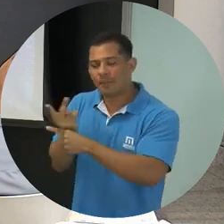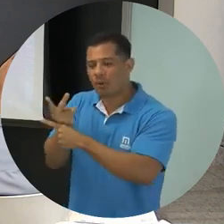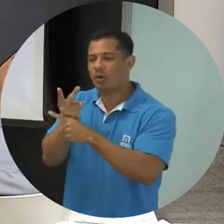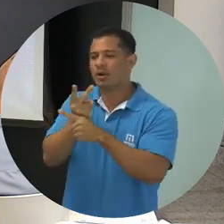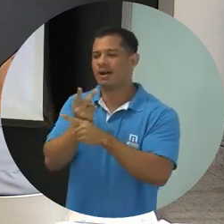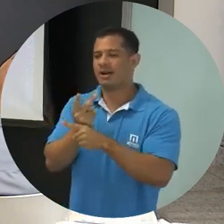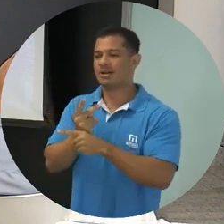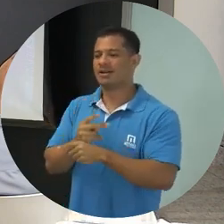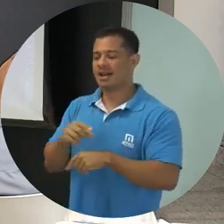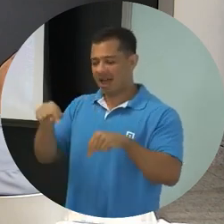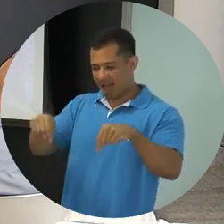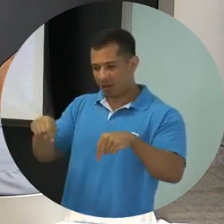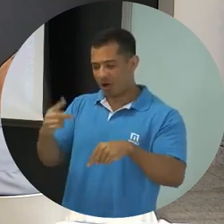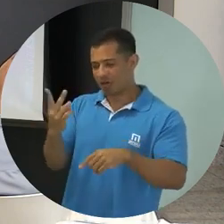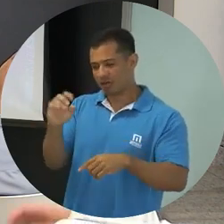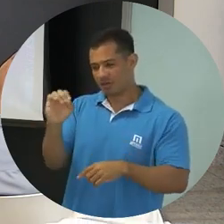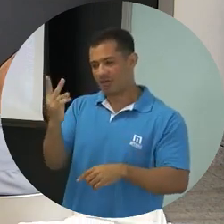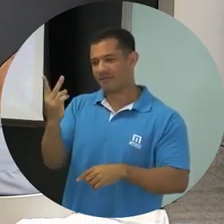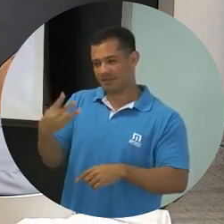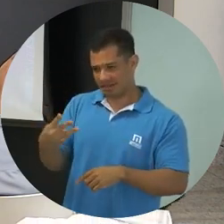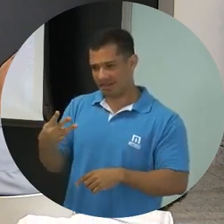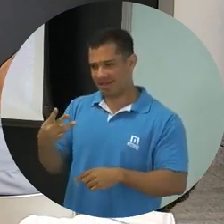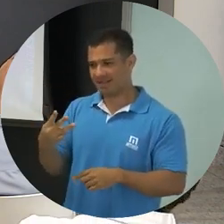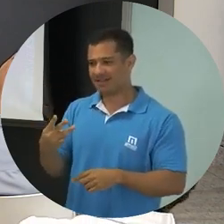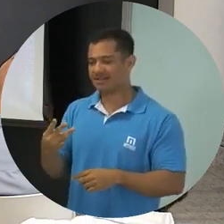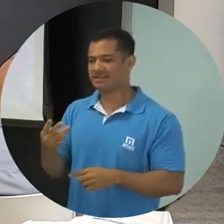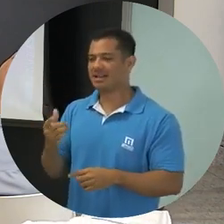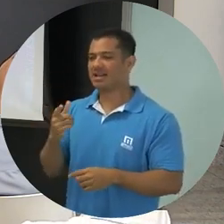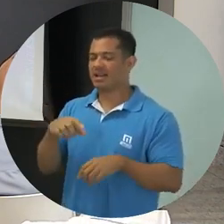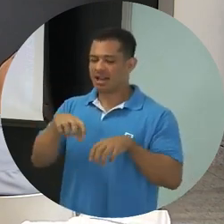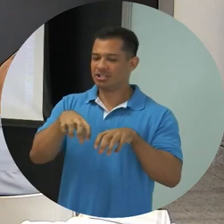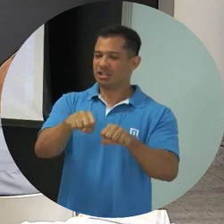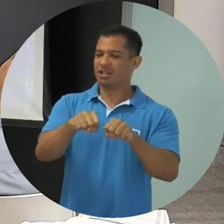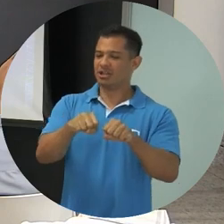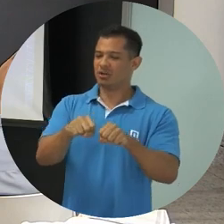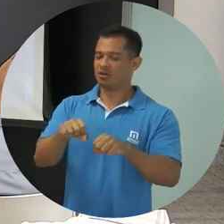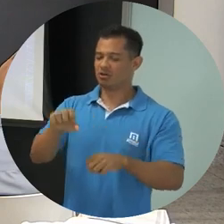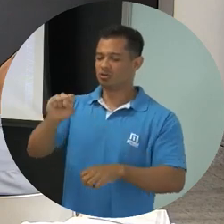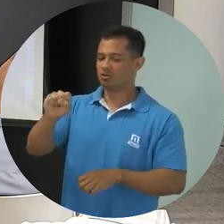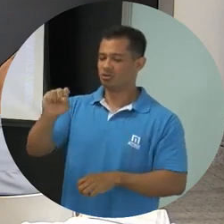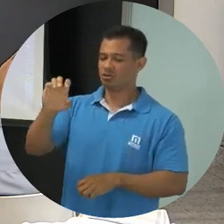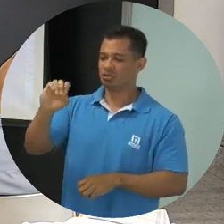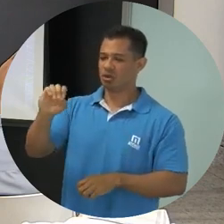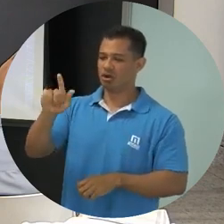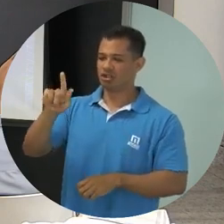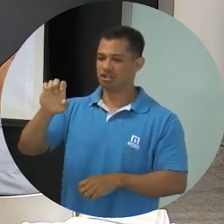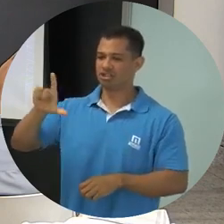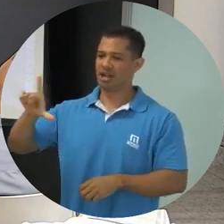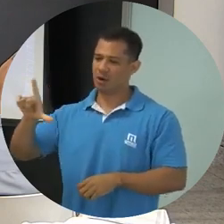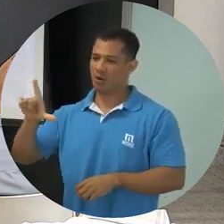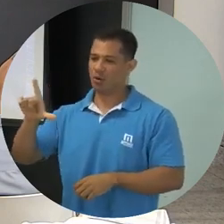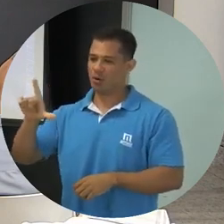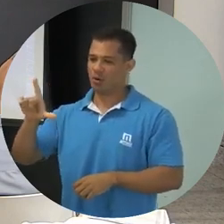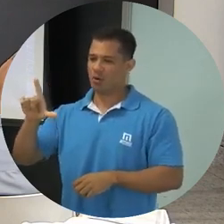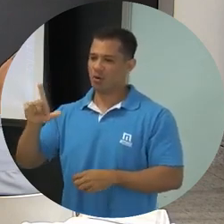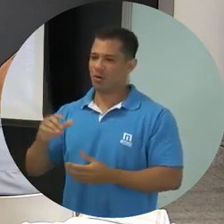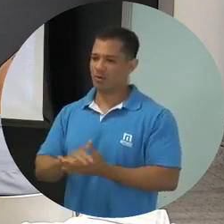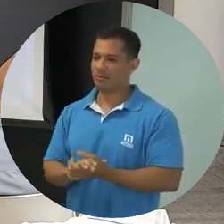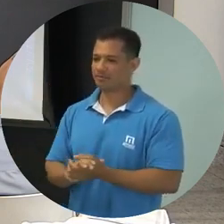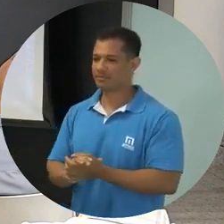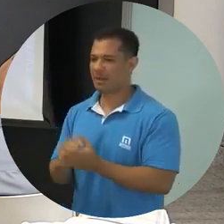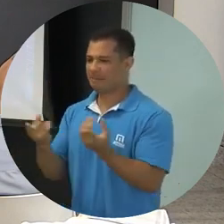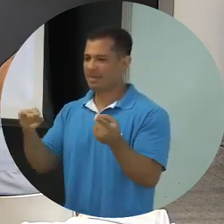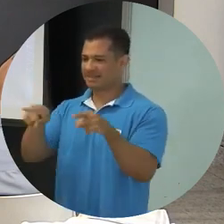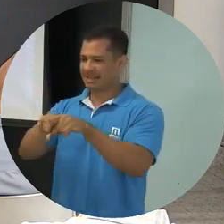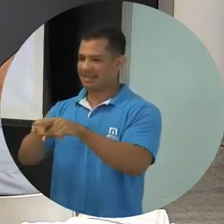início desse ano, nós adquirimos também a Soigel, através da Gemaia, dessa vez, e continuamos procurando para onde mais,